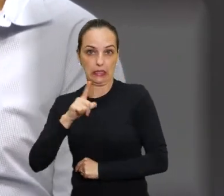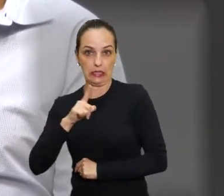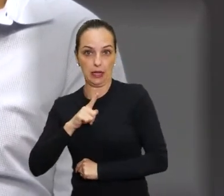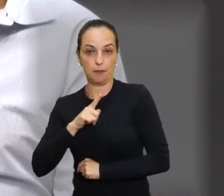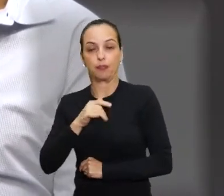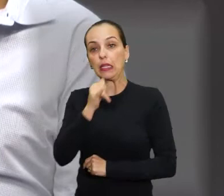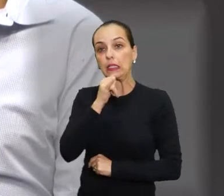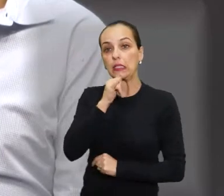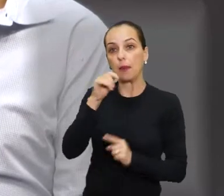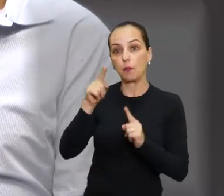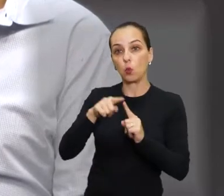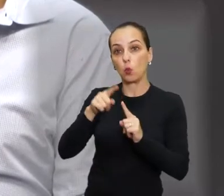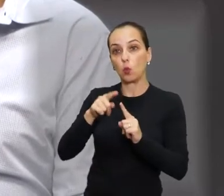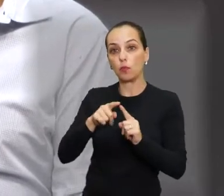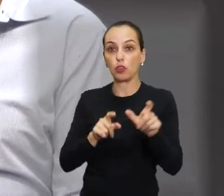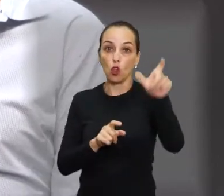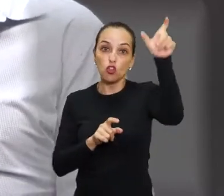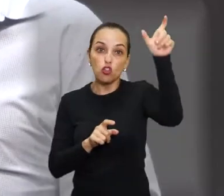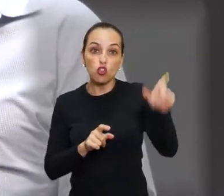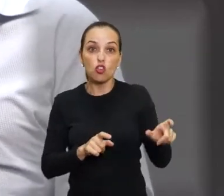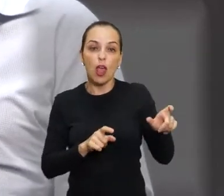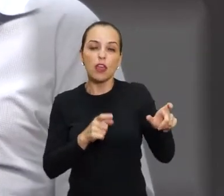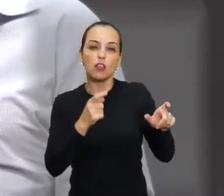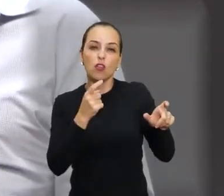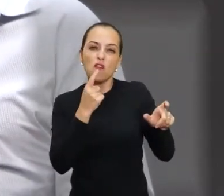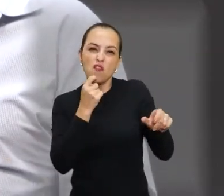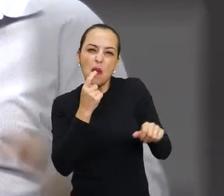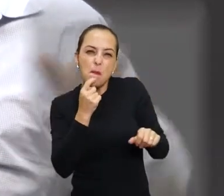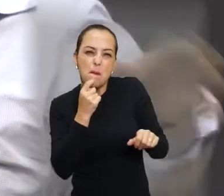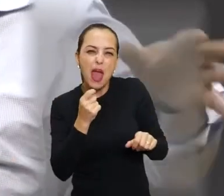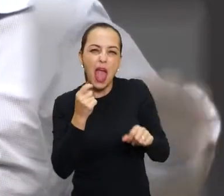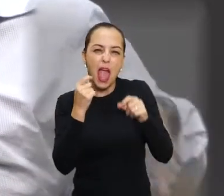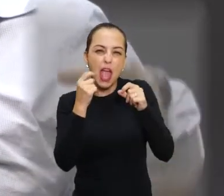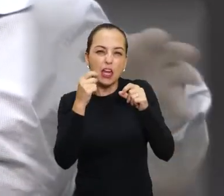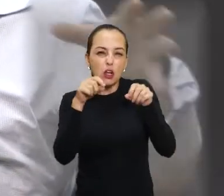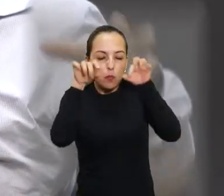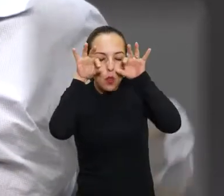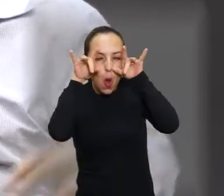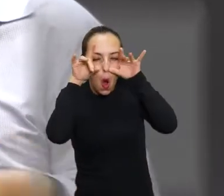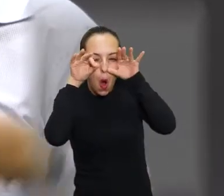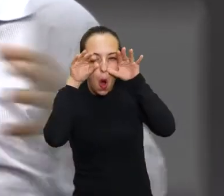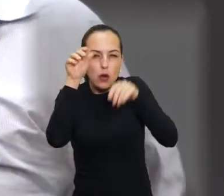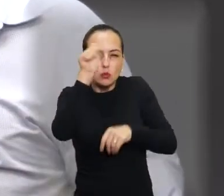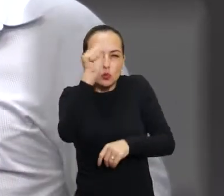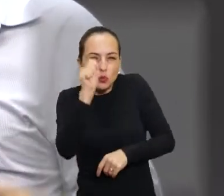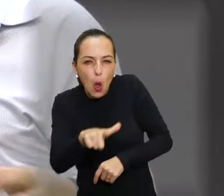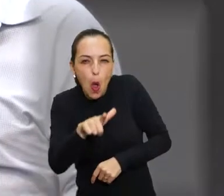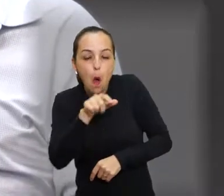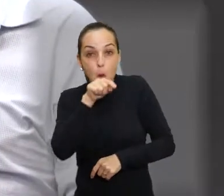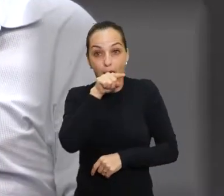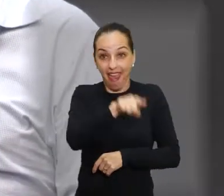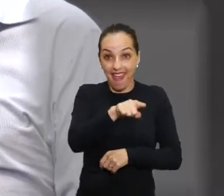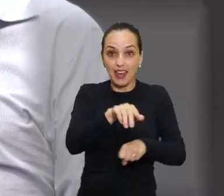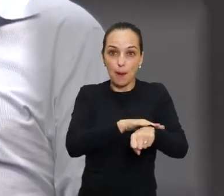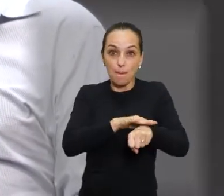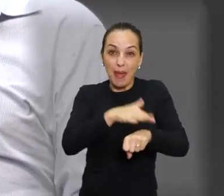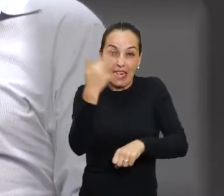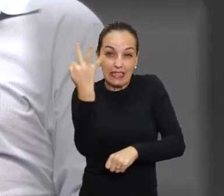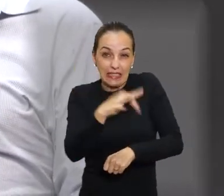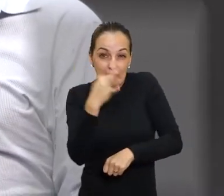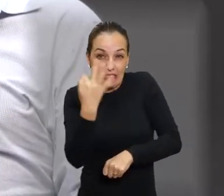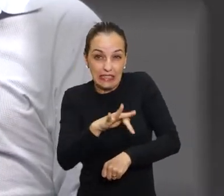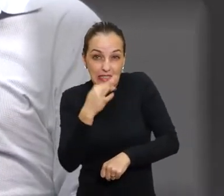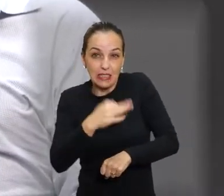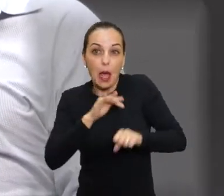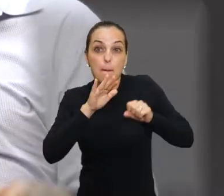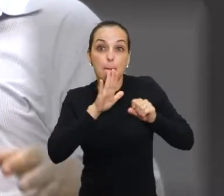Veja, a gente classifica as peles em 6 tipos. Então nós temos no extremo aquele ruivo, de olho azul, de olho claro, que